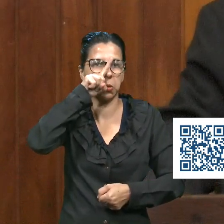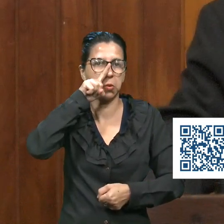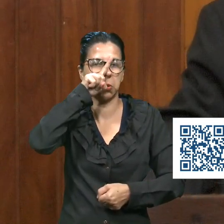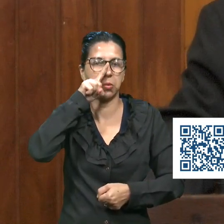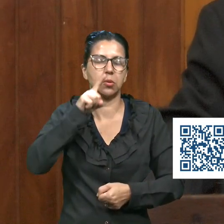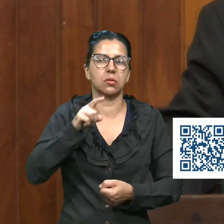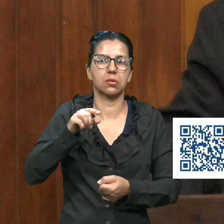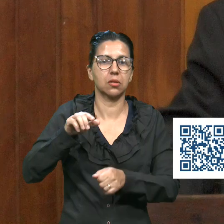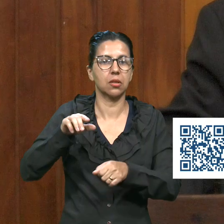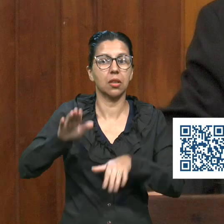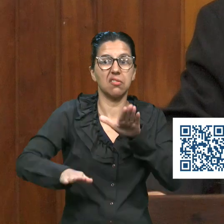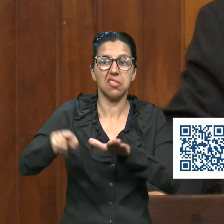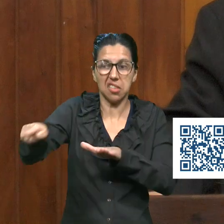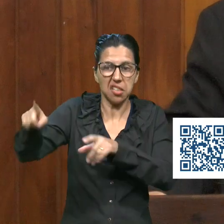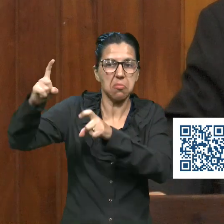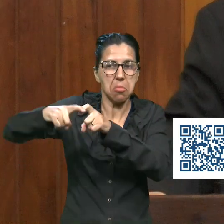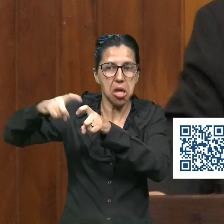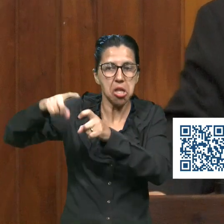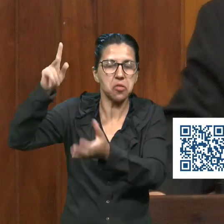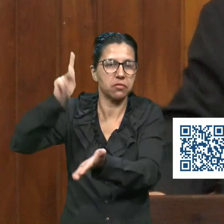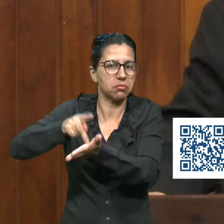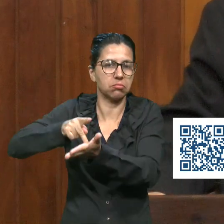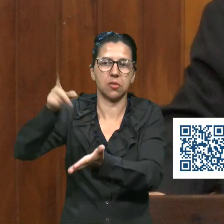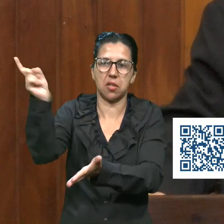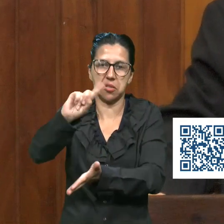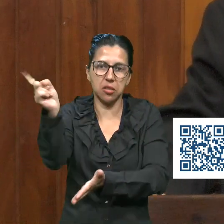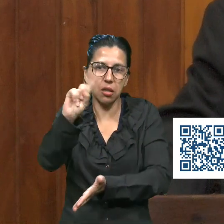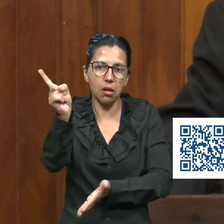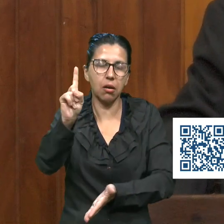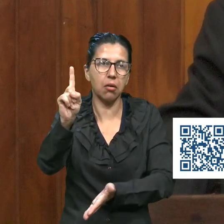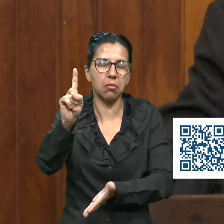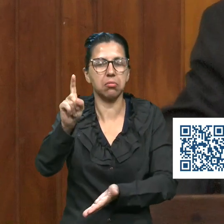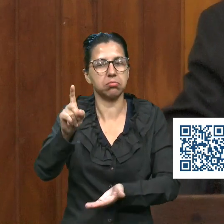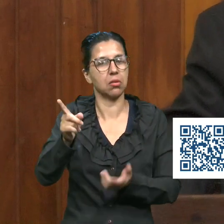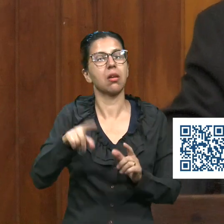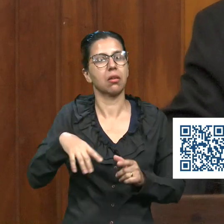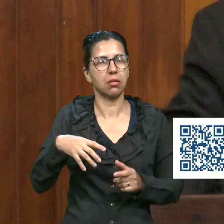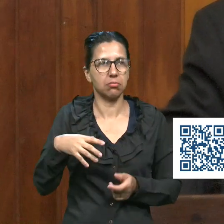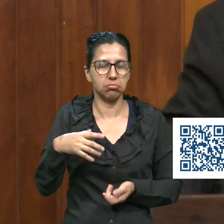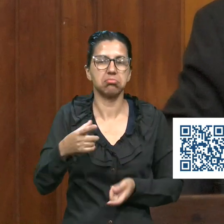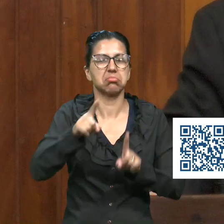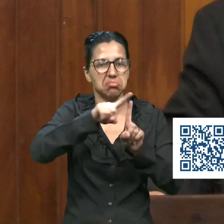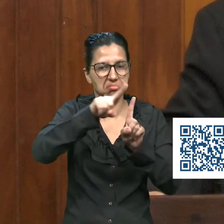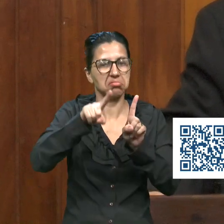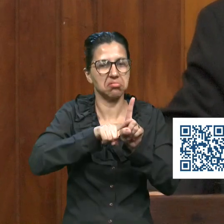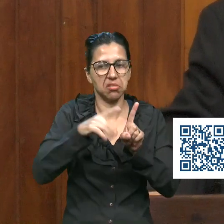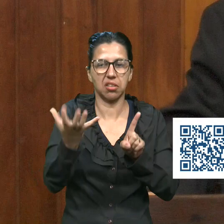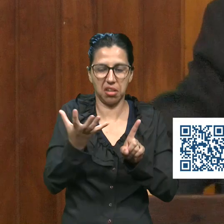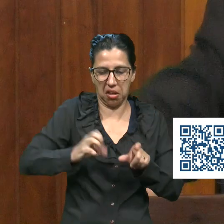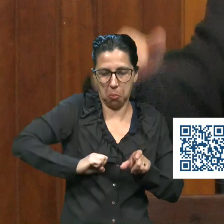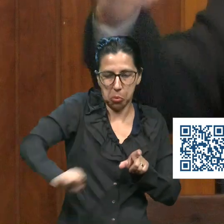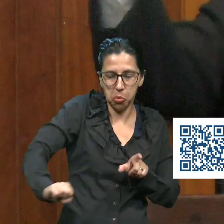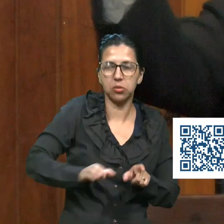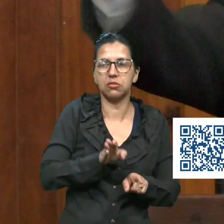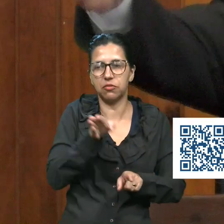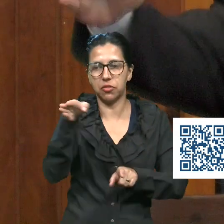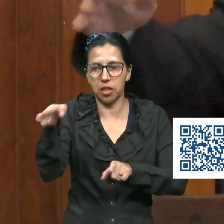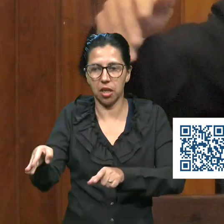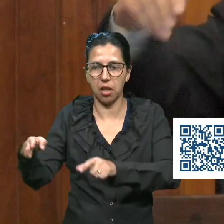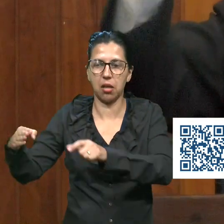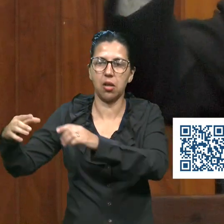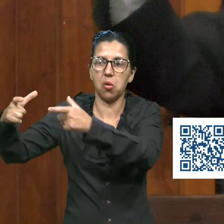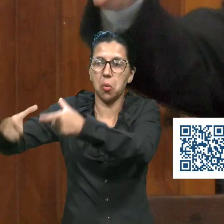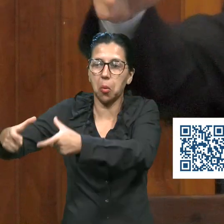médico, e passam por ali, vivem as sequelas, perdem